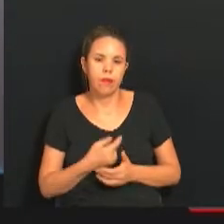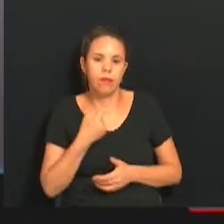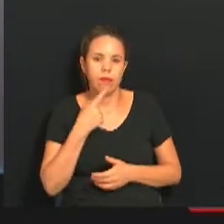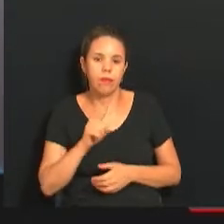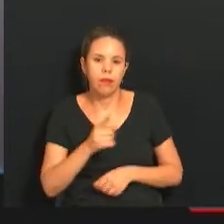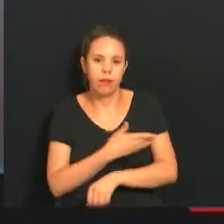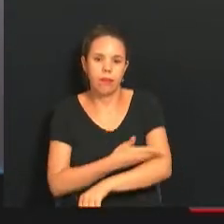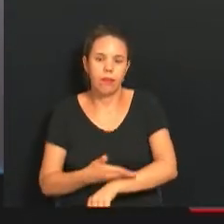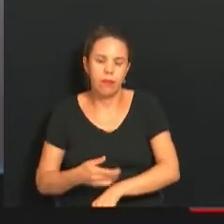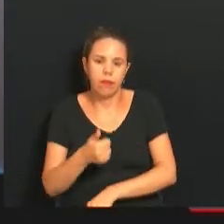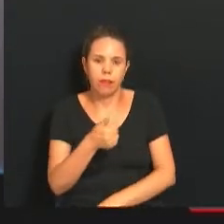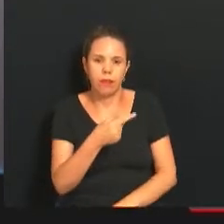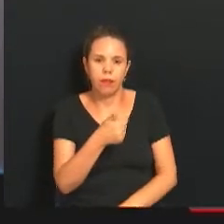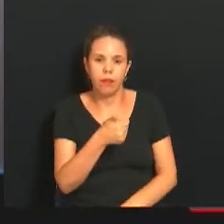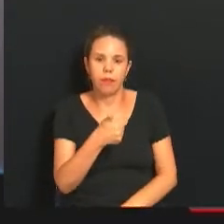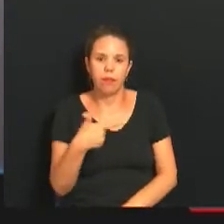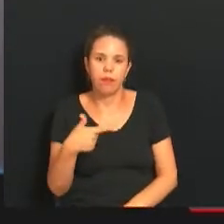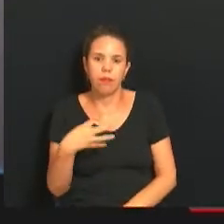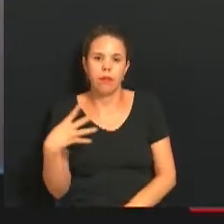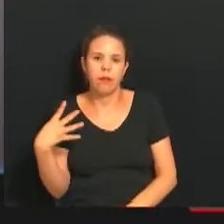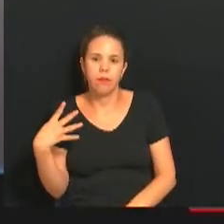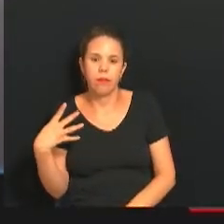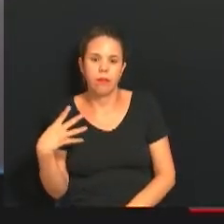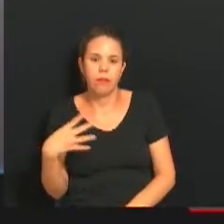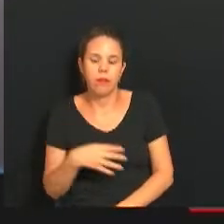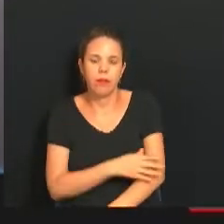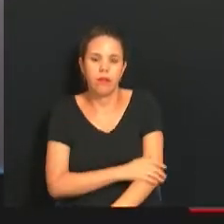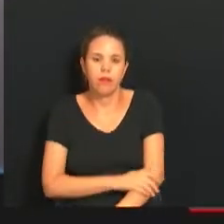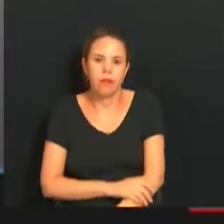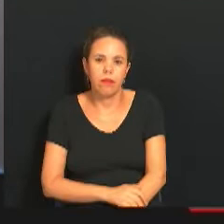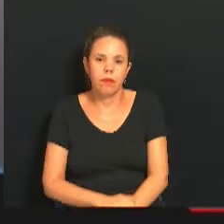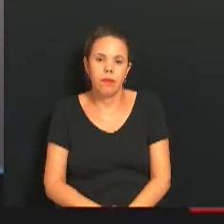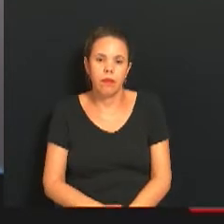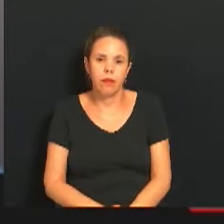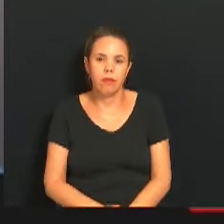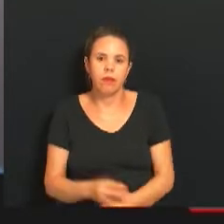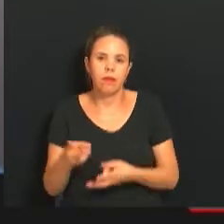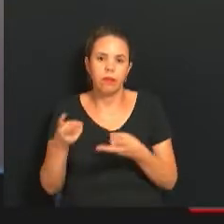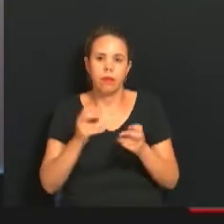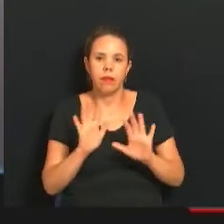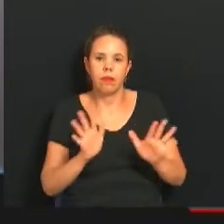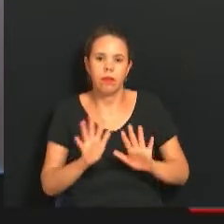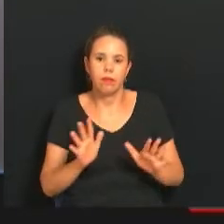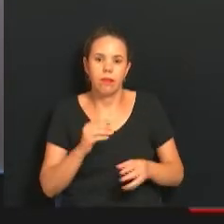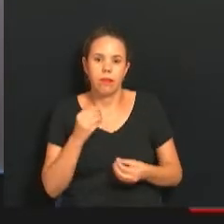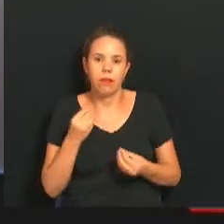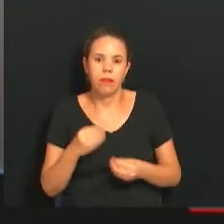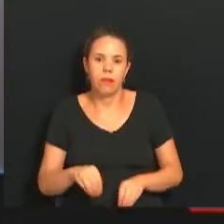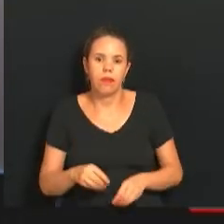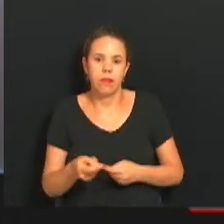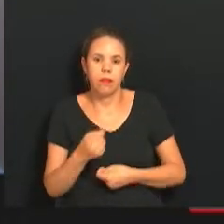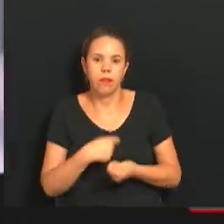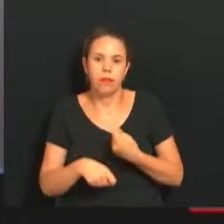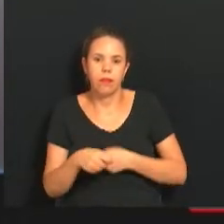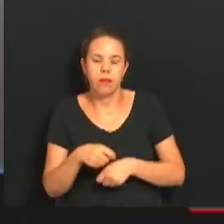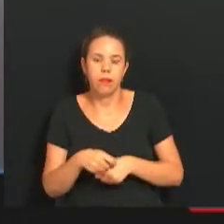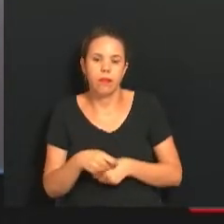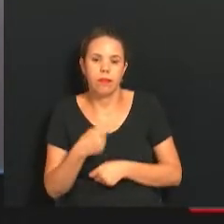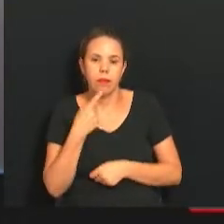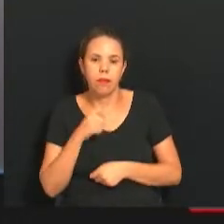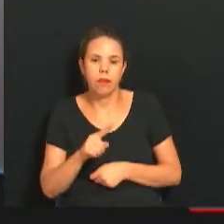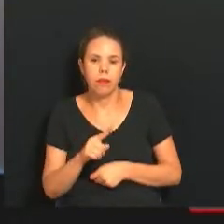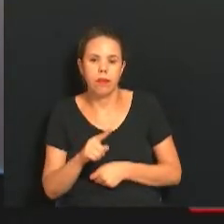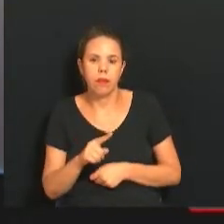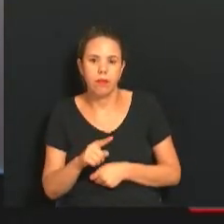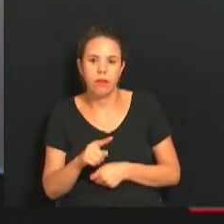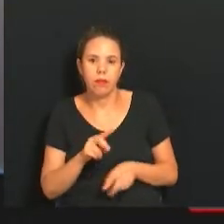desde 2014. Então, a gente não observava muitos impactos à economia russa nas sanções da